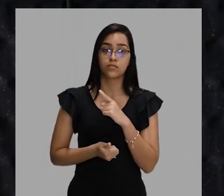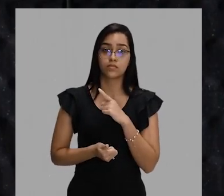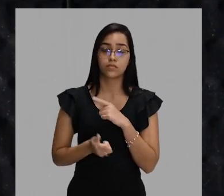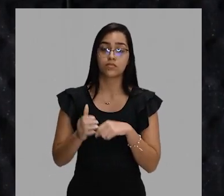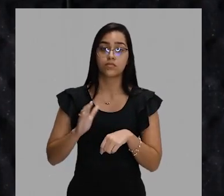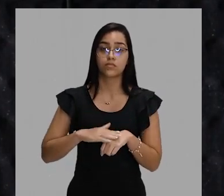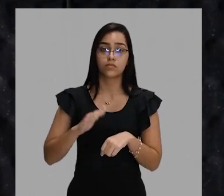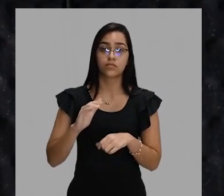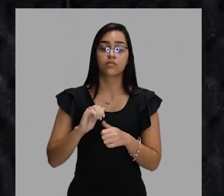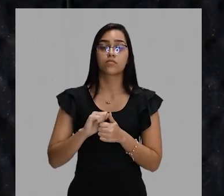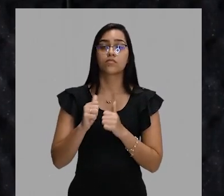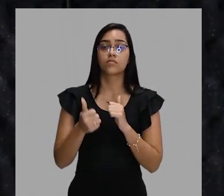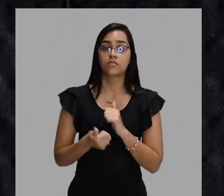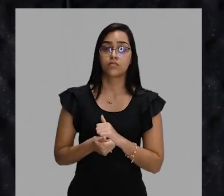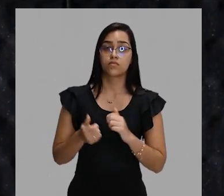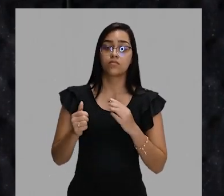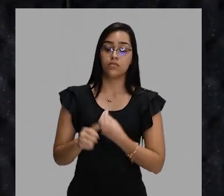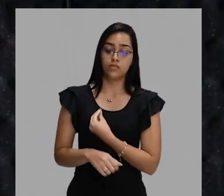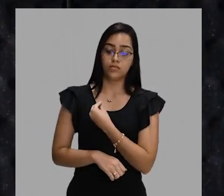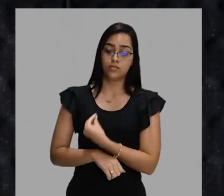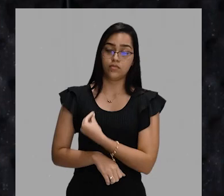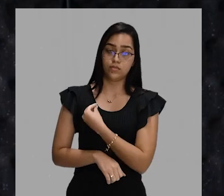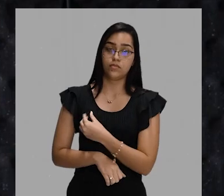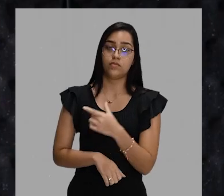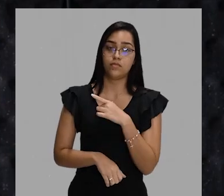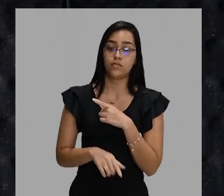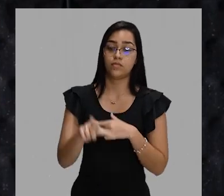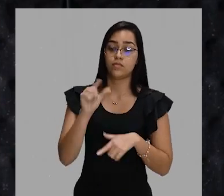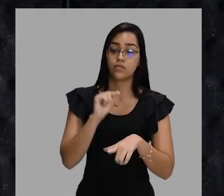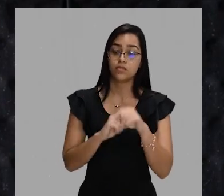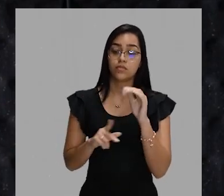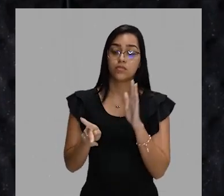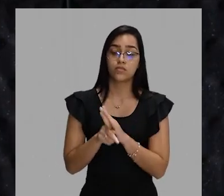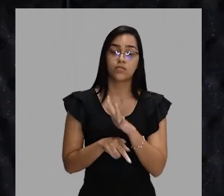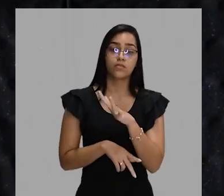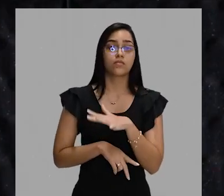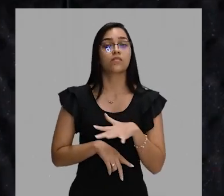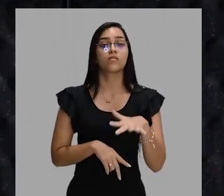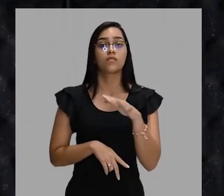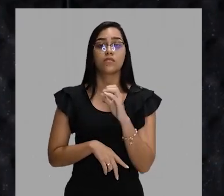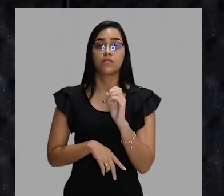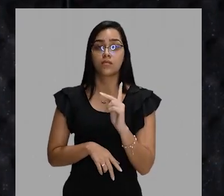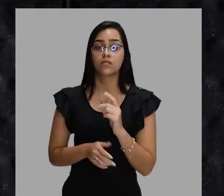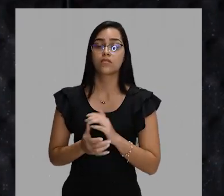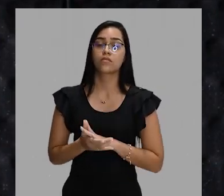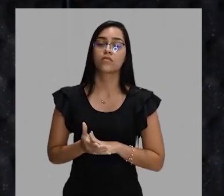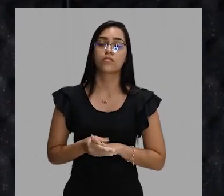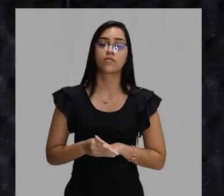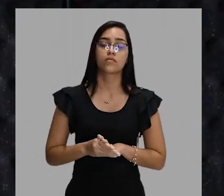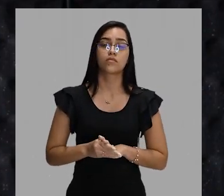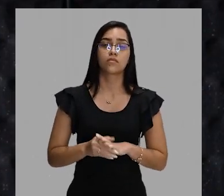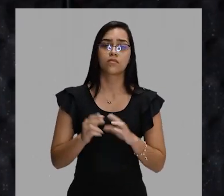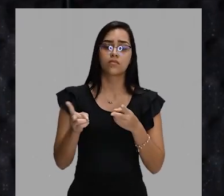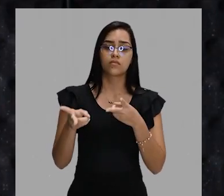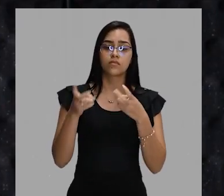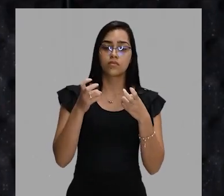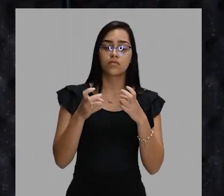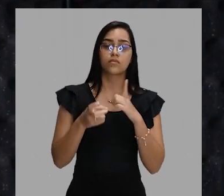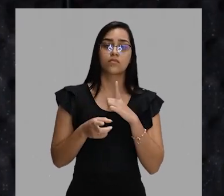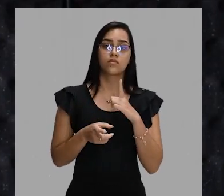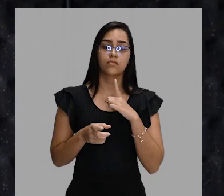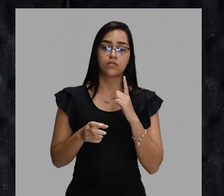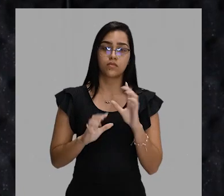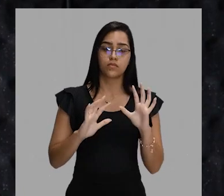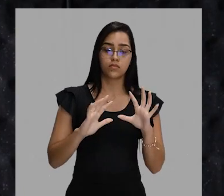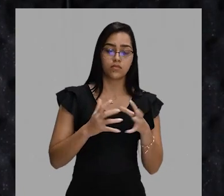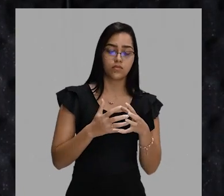maior adaptabilidade para o ser vivo, elas são selecionadas pelo ambiente, ok? Então, observe aqui que eu tenho aqui um